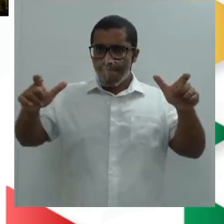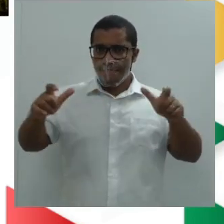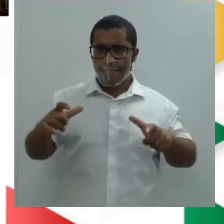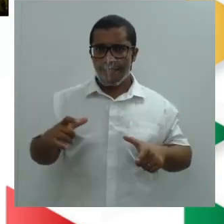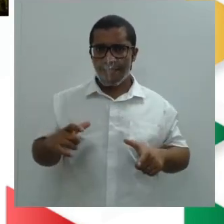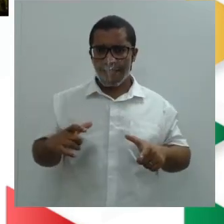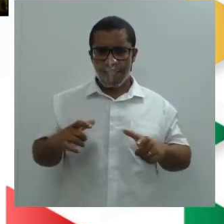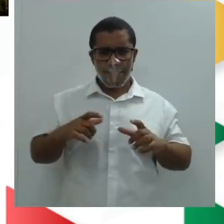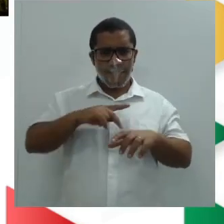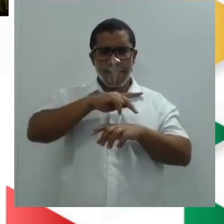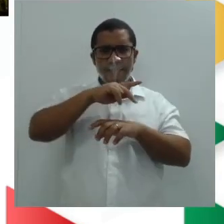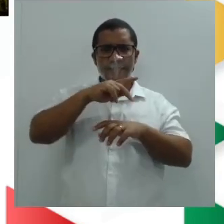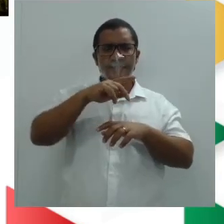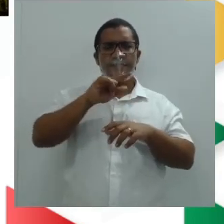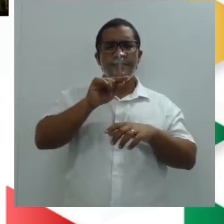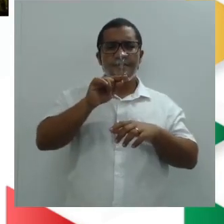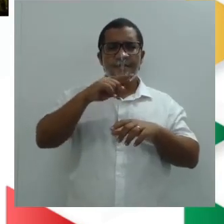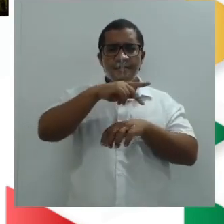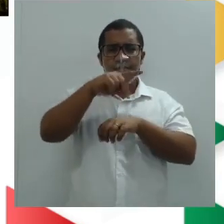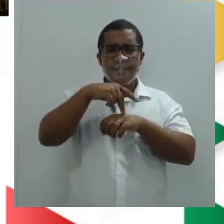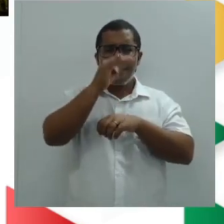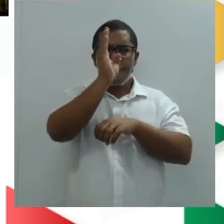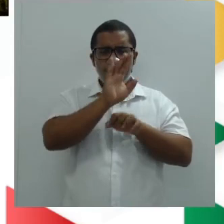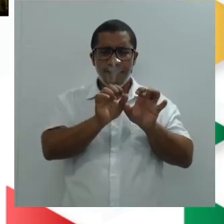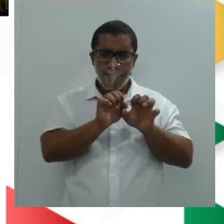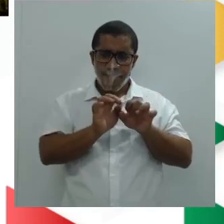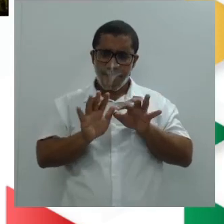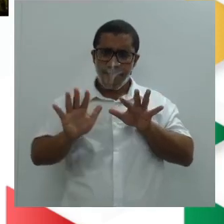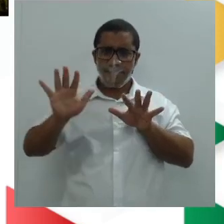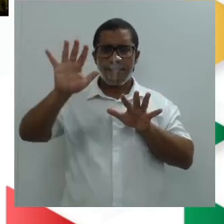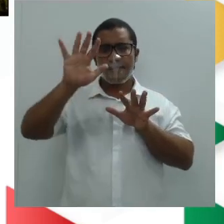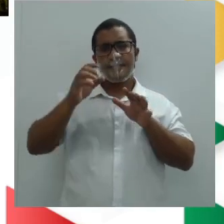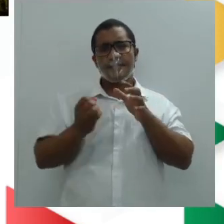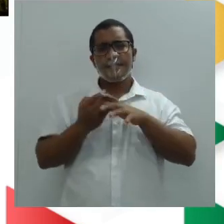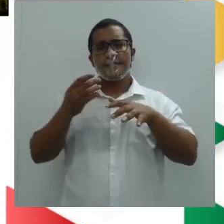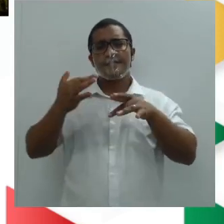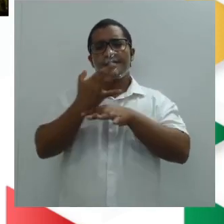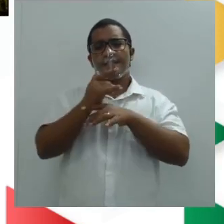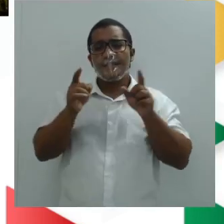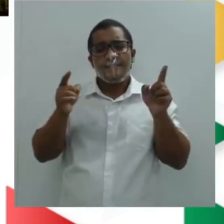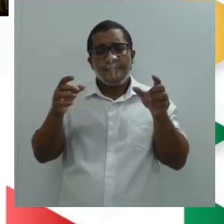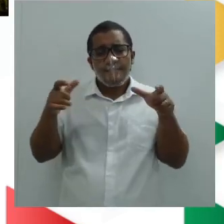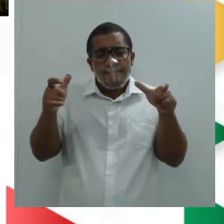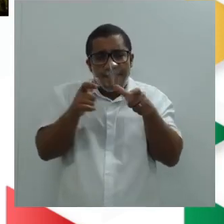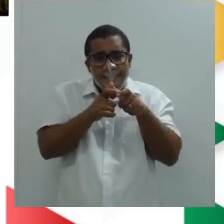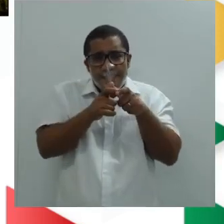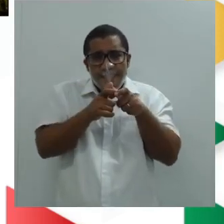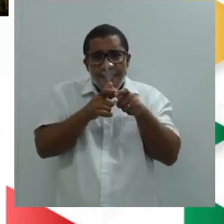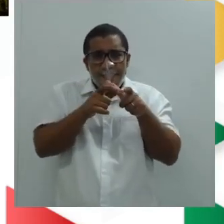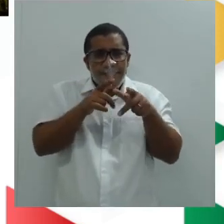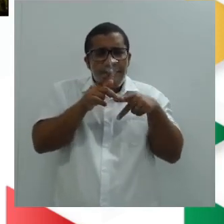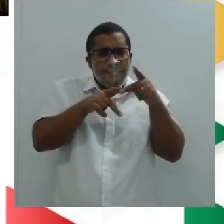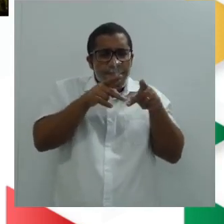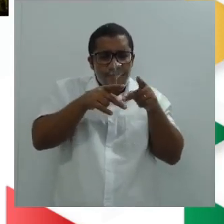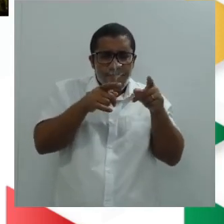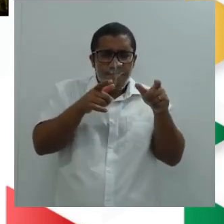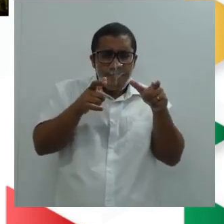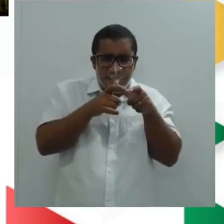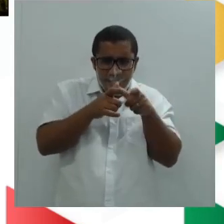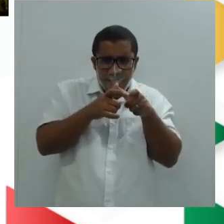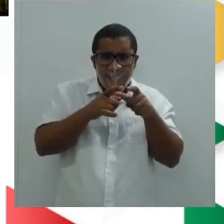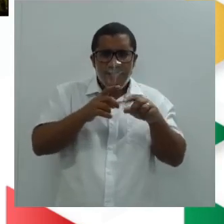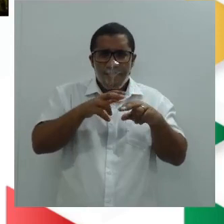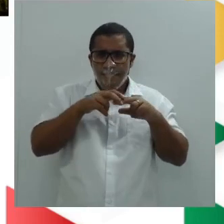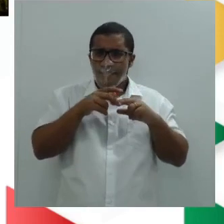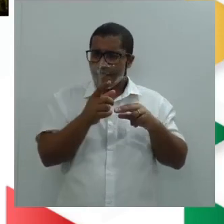o restante do país com a finalidade de criar mini-cidades para uma pequena parcela de população com